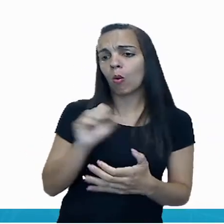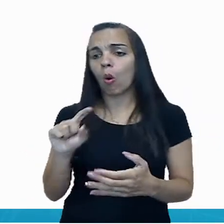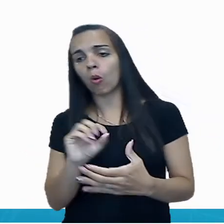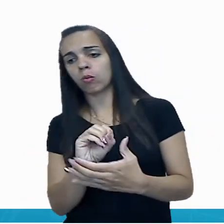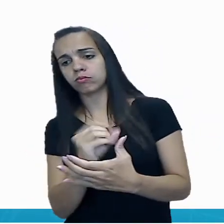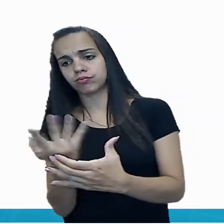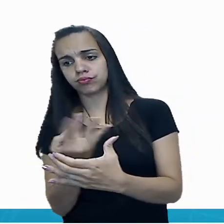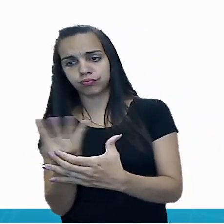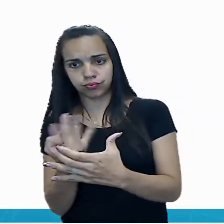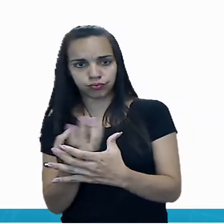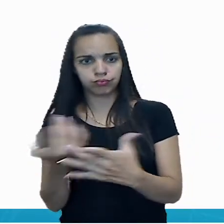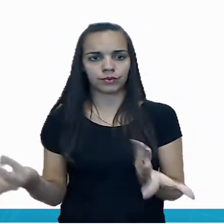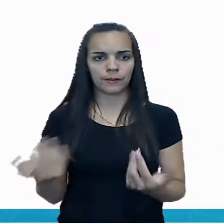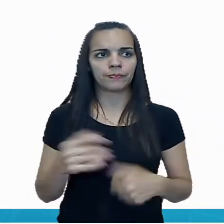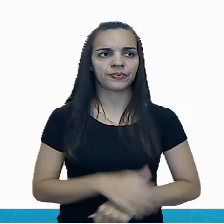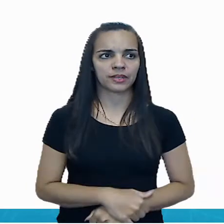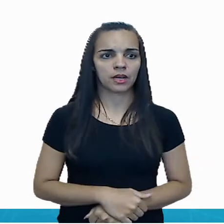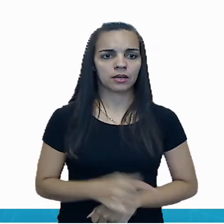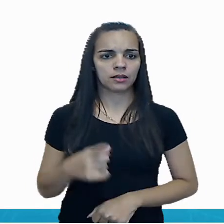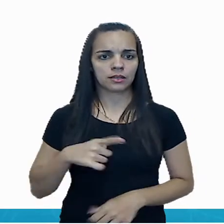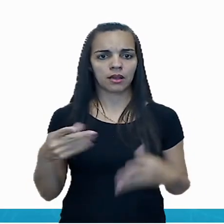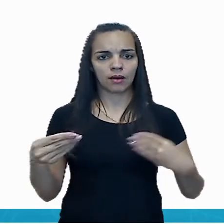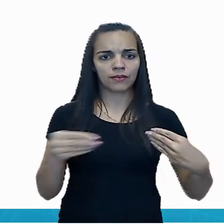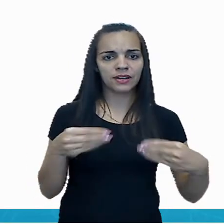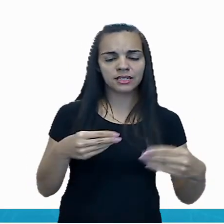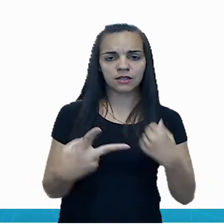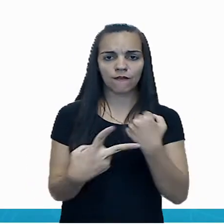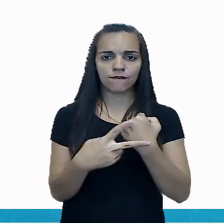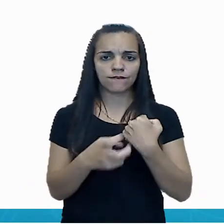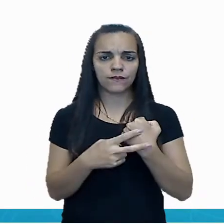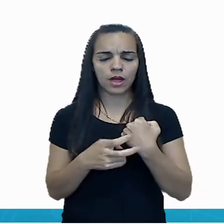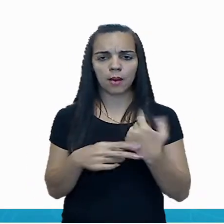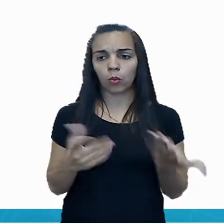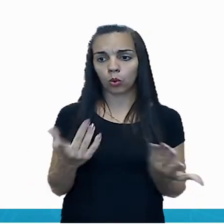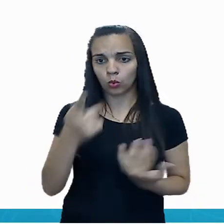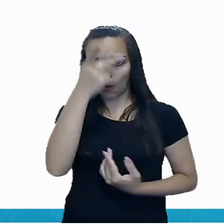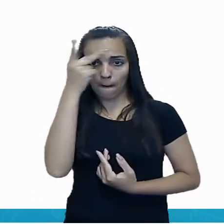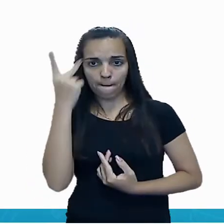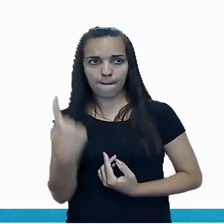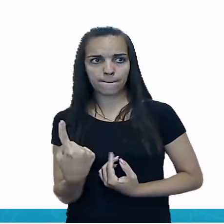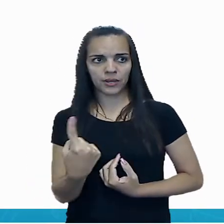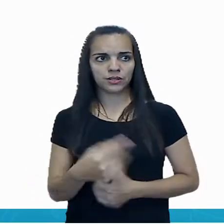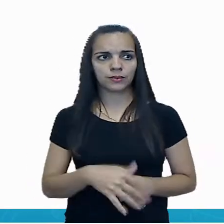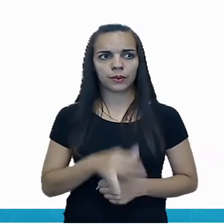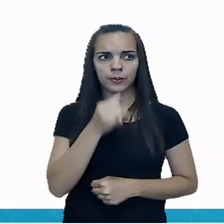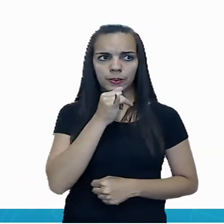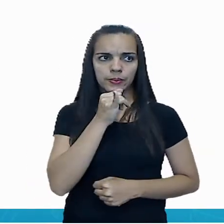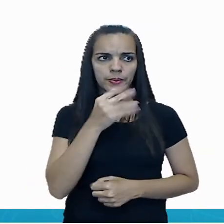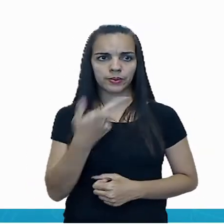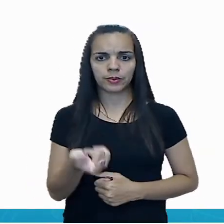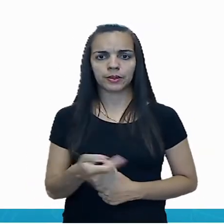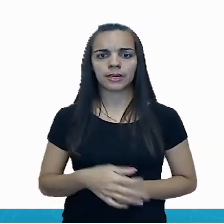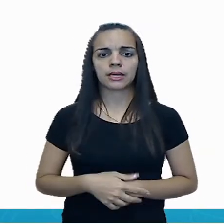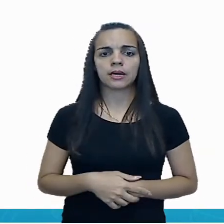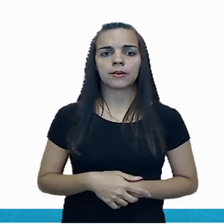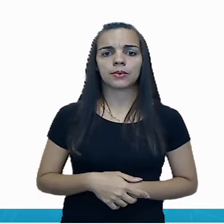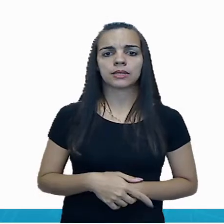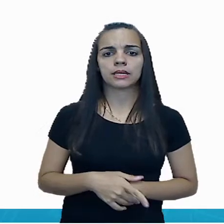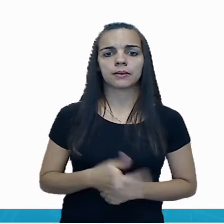A flexão nos verbos quanto à pessoa, né? Fala da forma que ele vai ser flexionada,